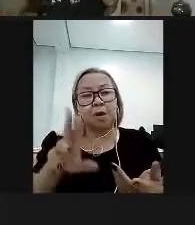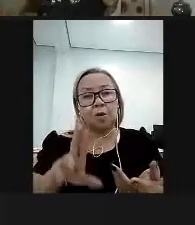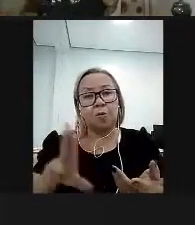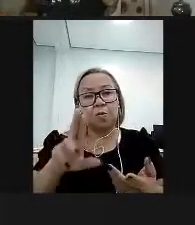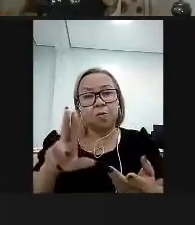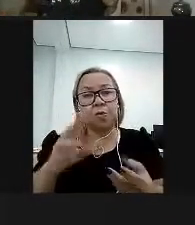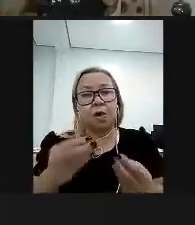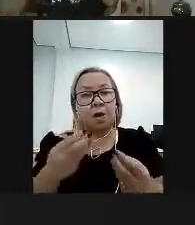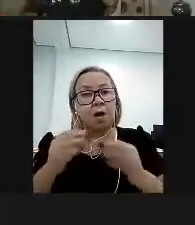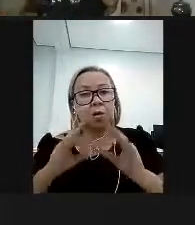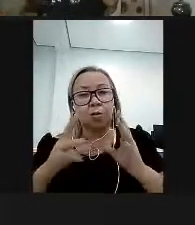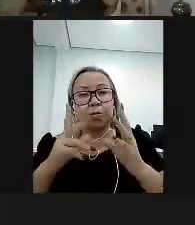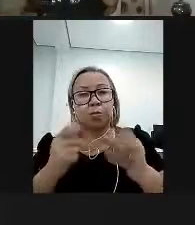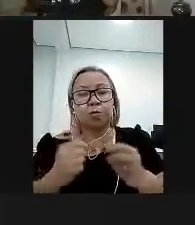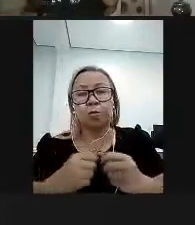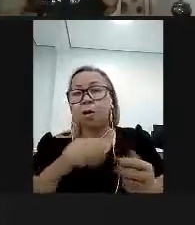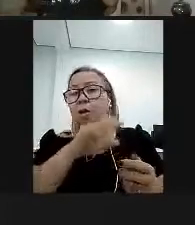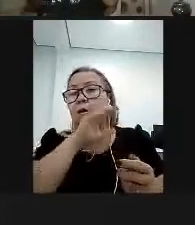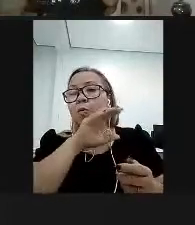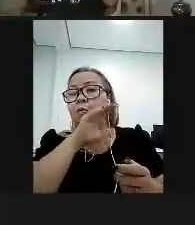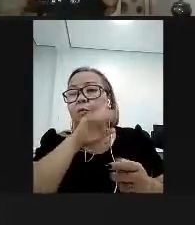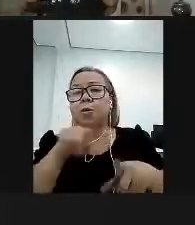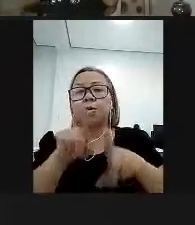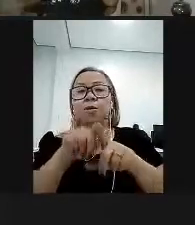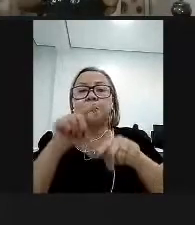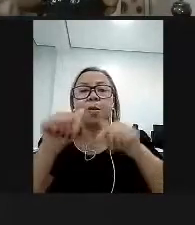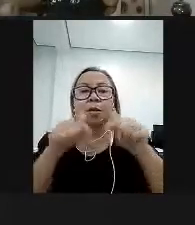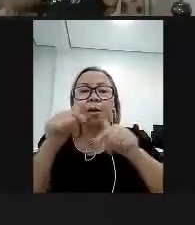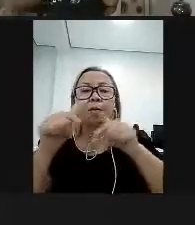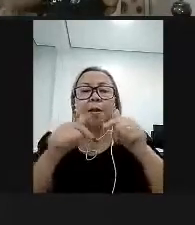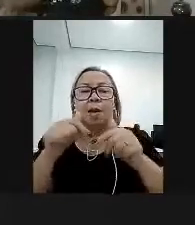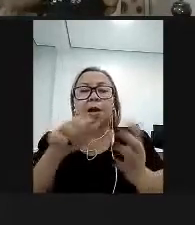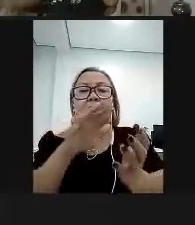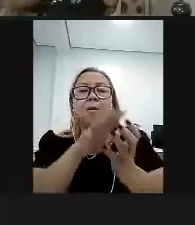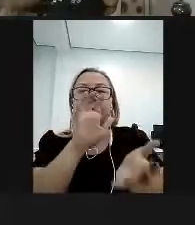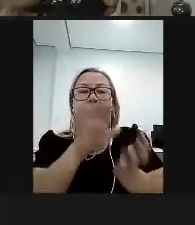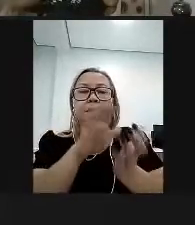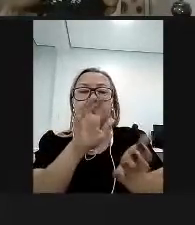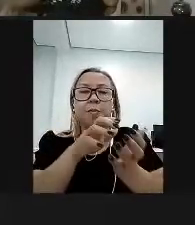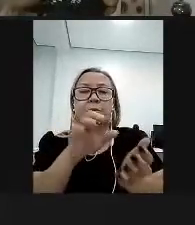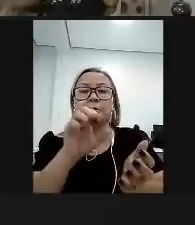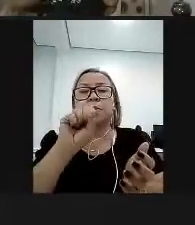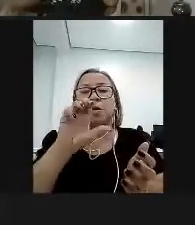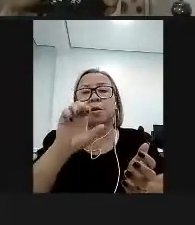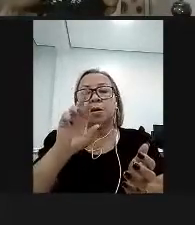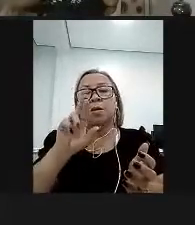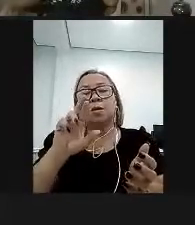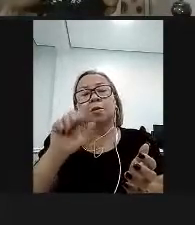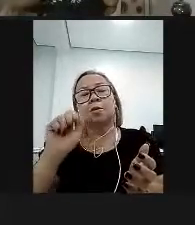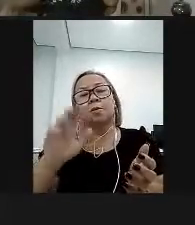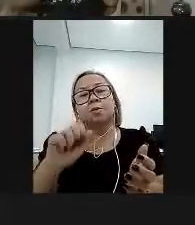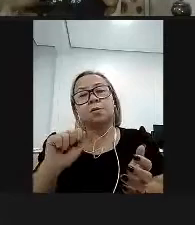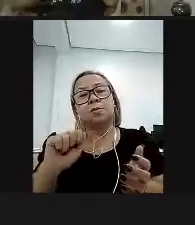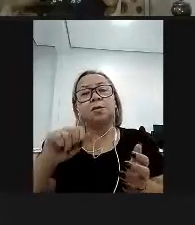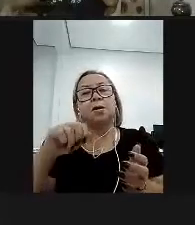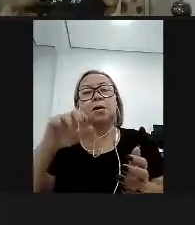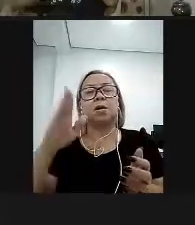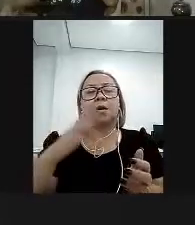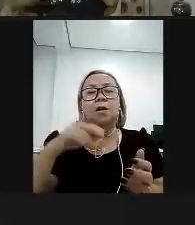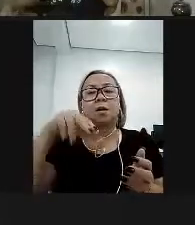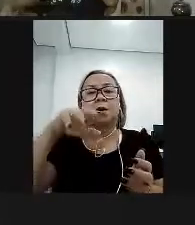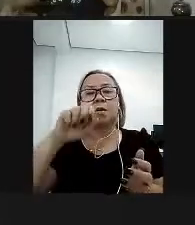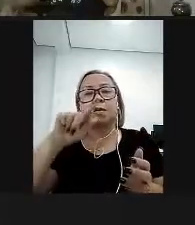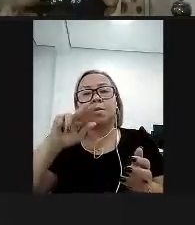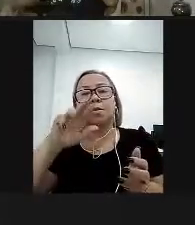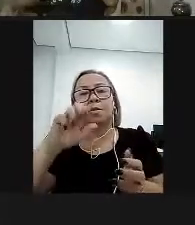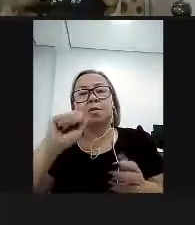E com bicho também eu sempre trabalhei em Pernambuco, em Serra Negra. A gente sempre faz umas intervenções. A gente fez até